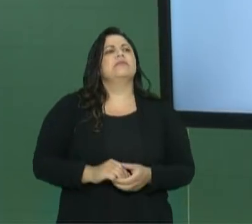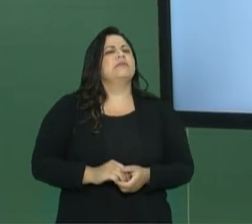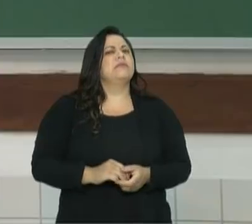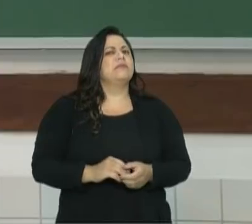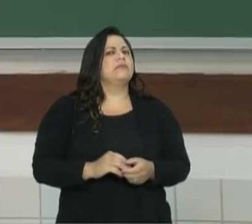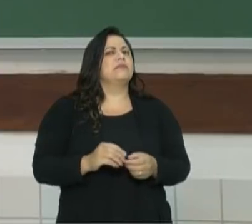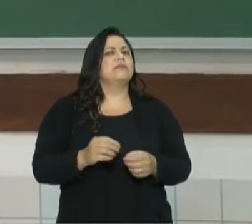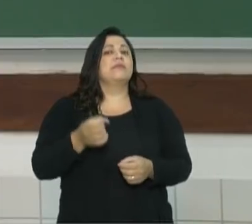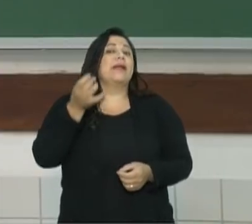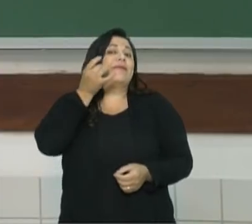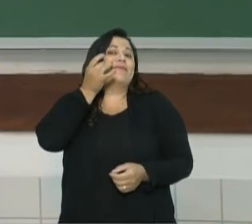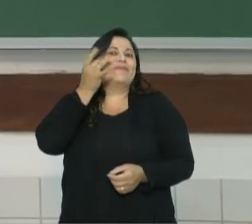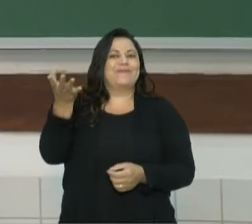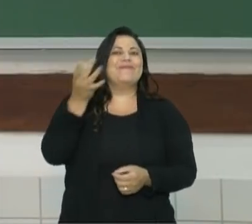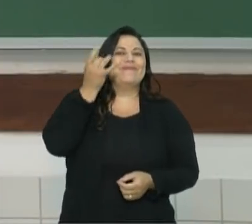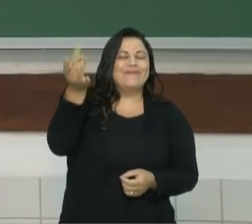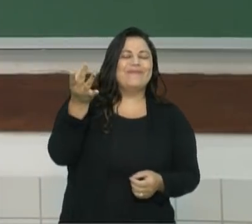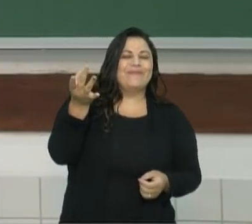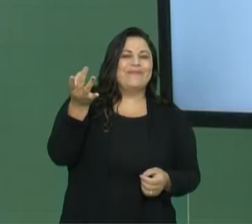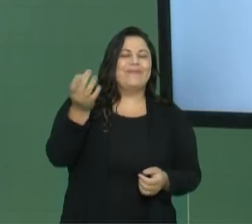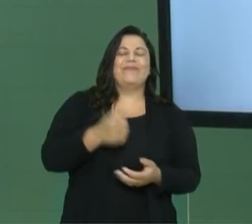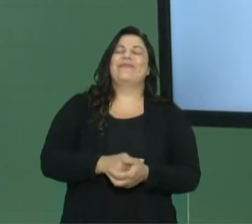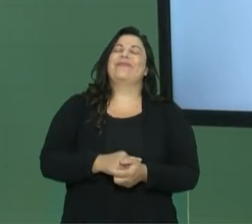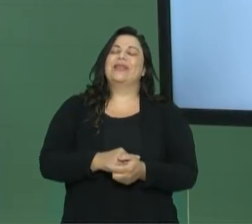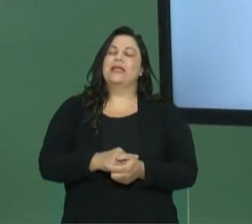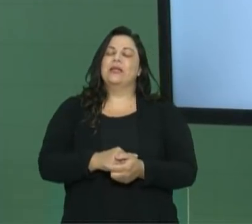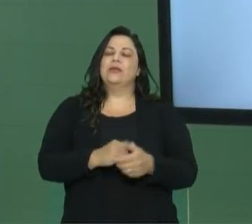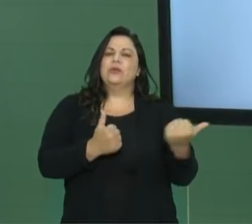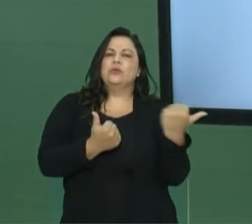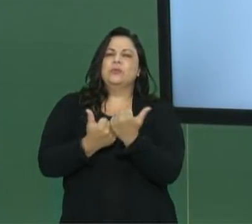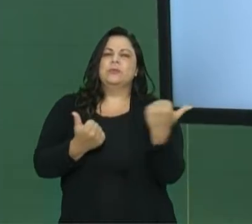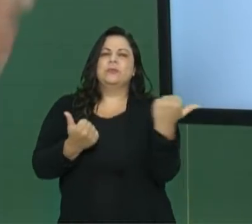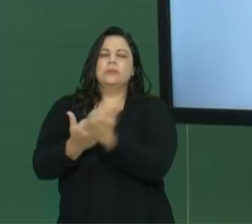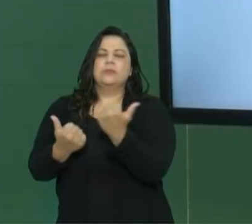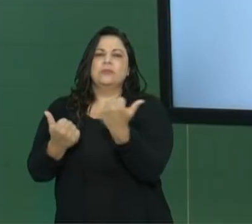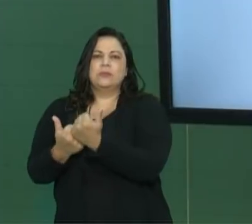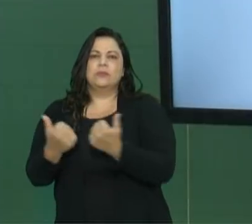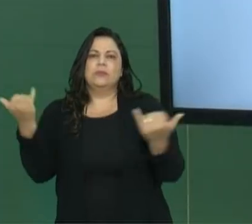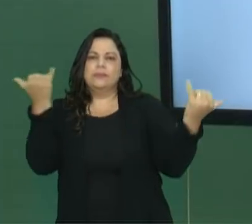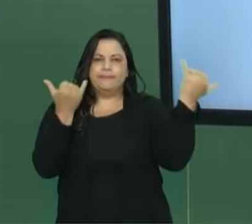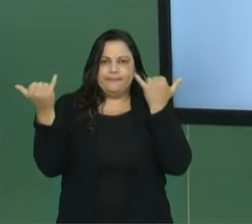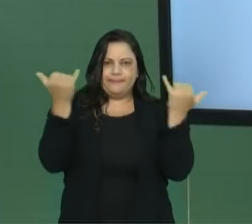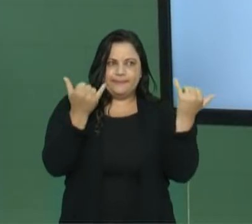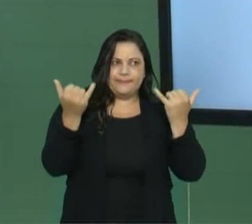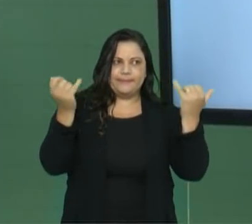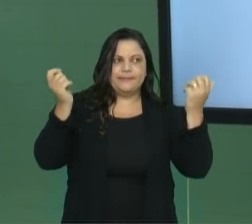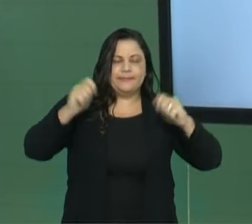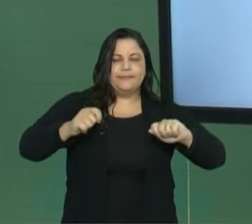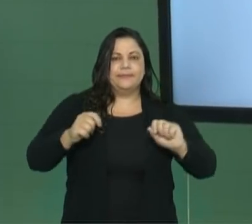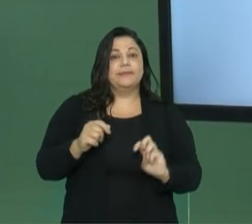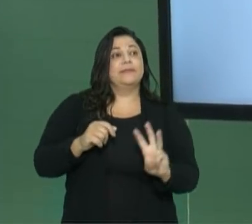muito simples, só substituir as informações. Trabalho vai ser igual a 100